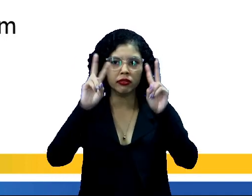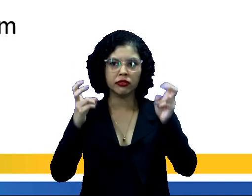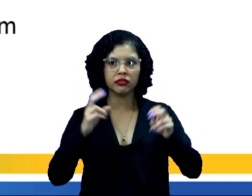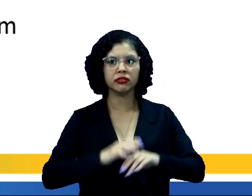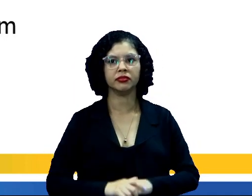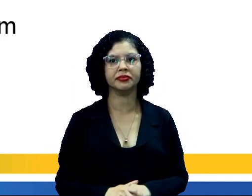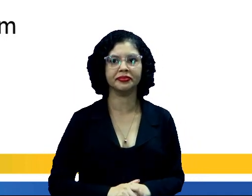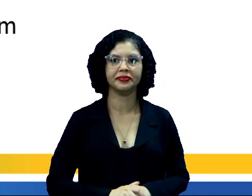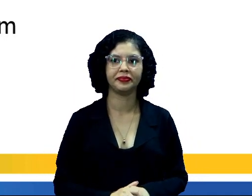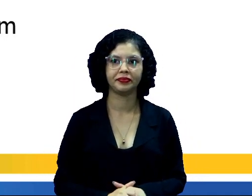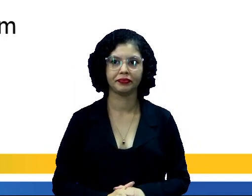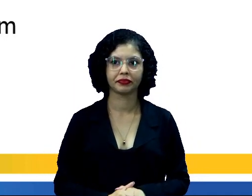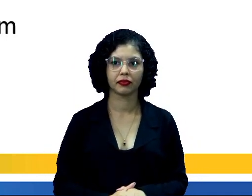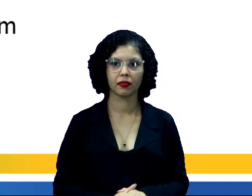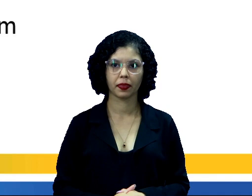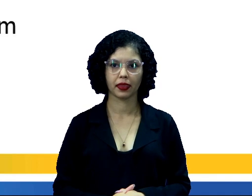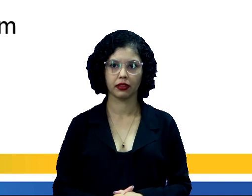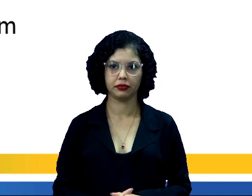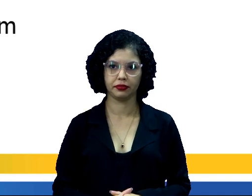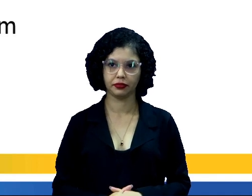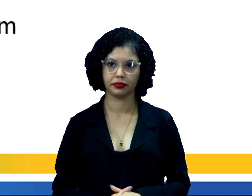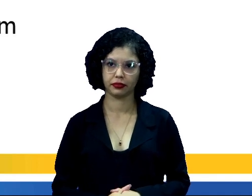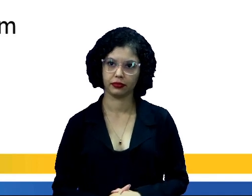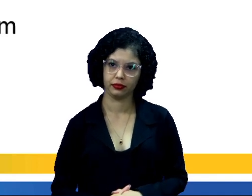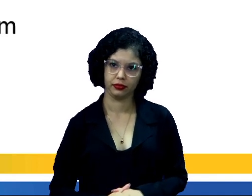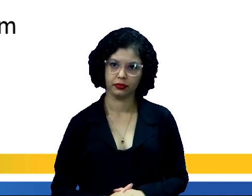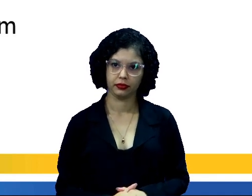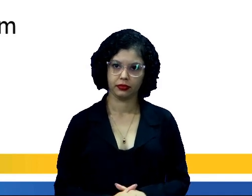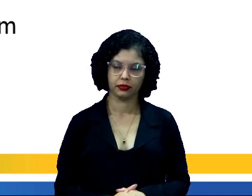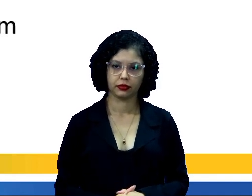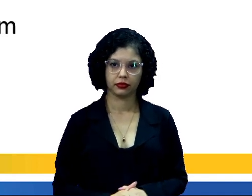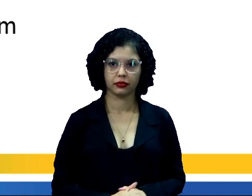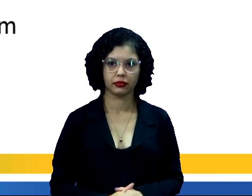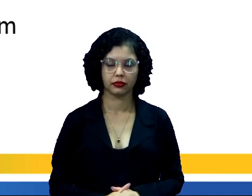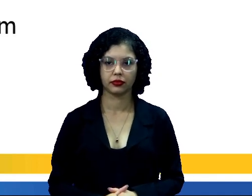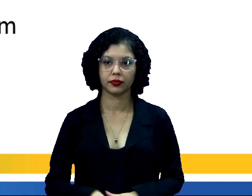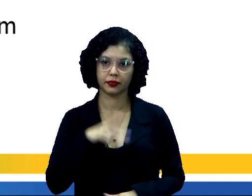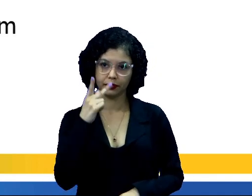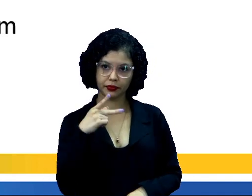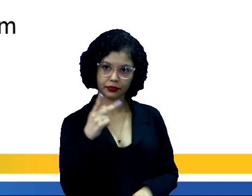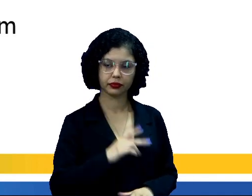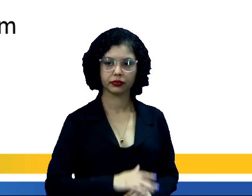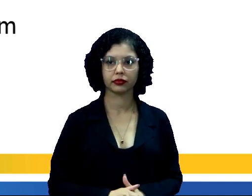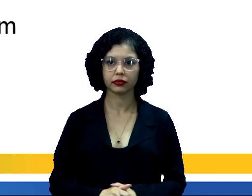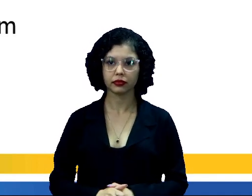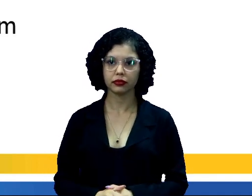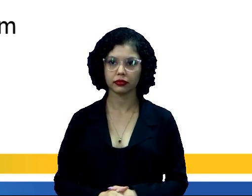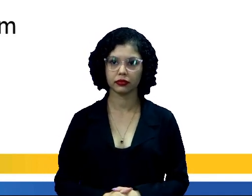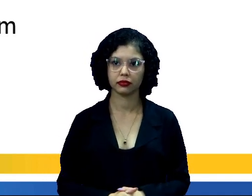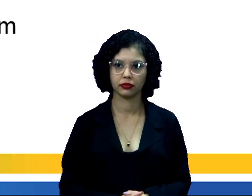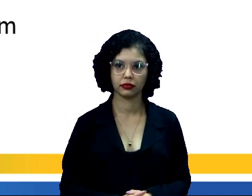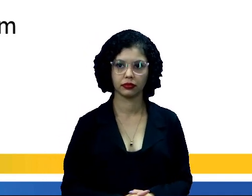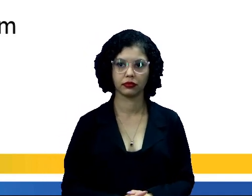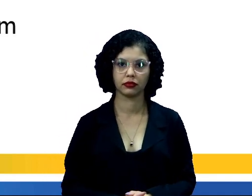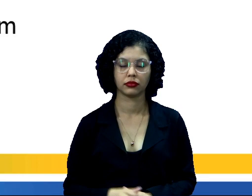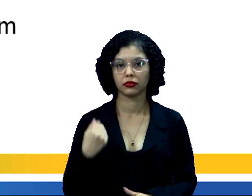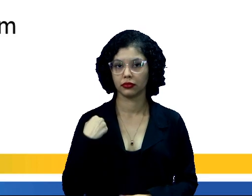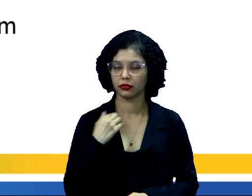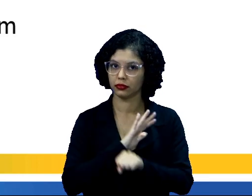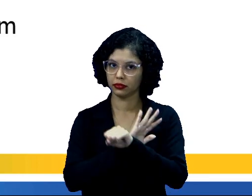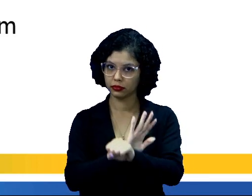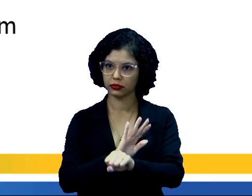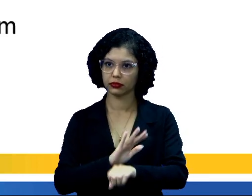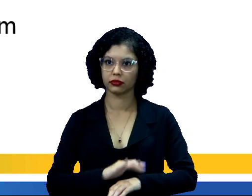aspas. Nós temos ali o exemplo. Fiona said, a Fiona disse, I will help you, eu vou te